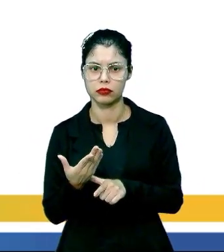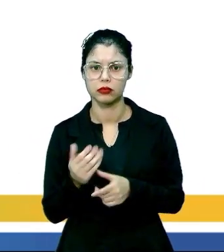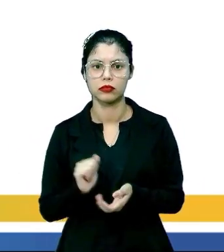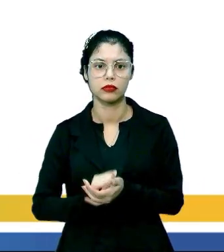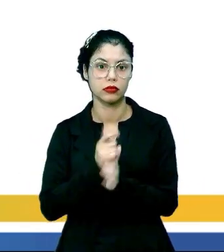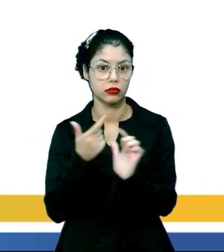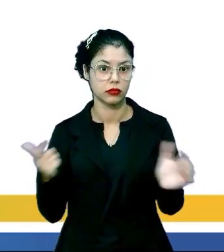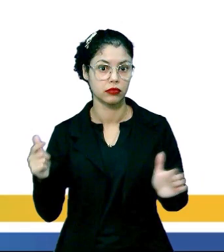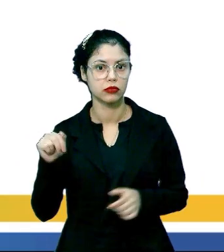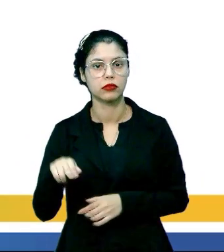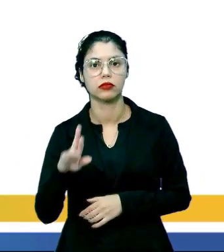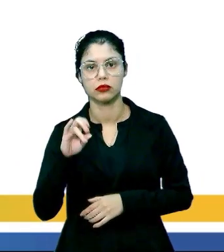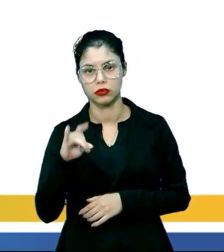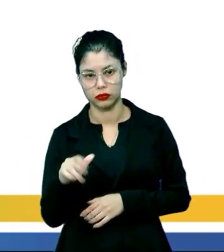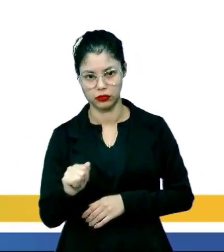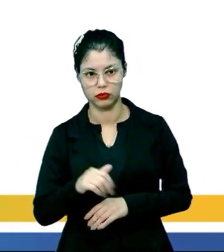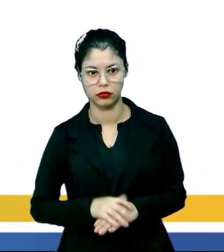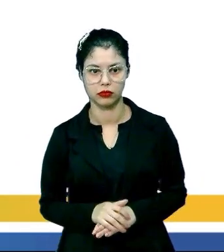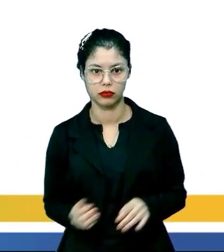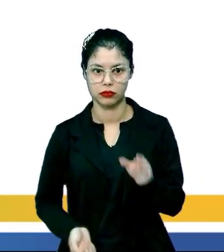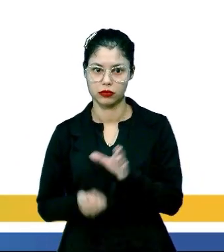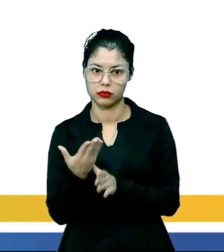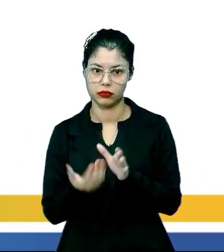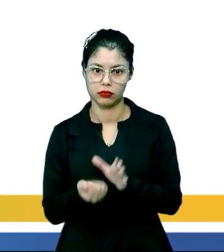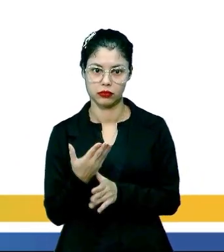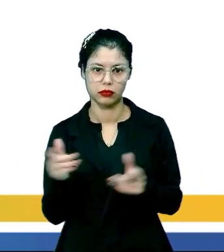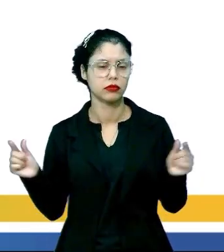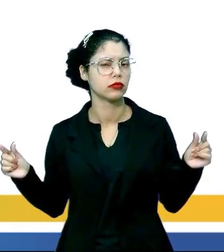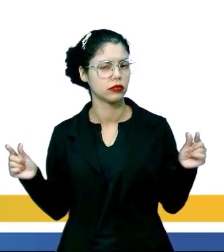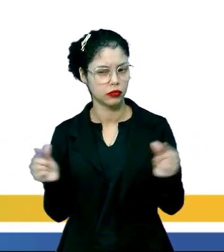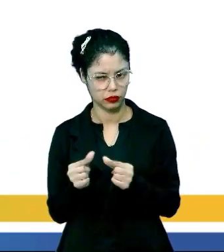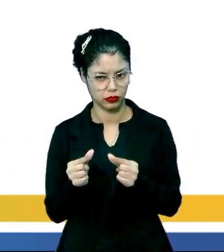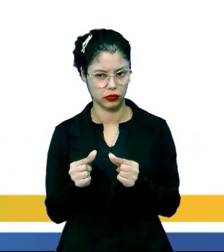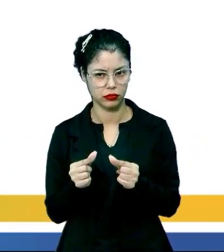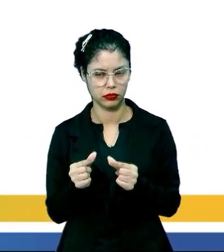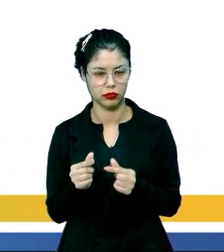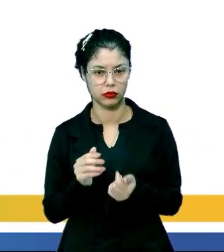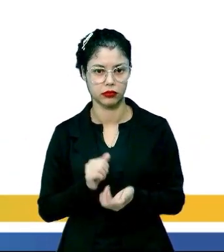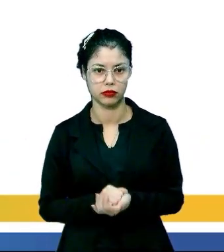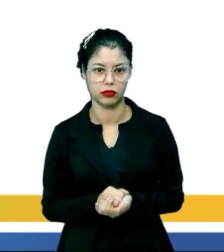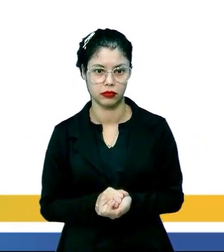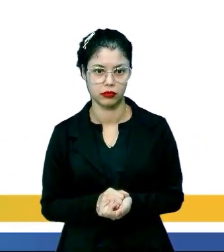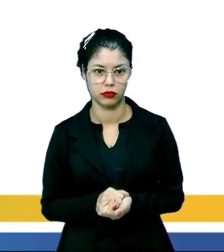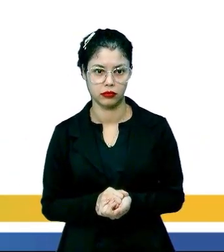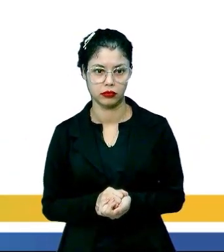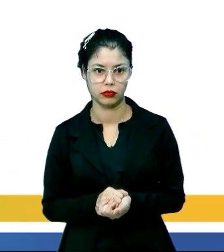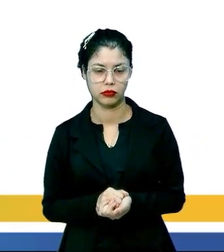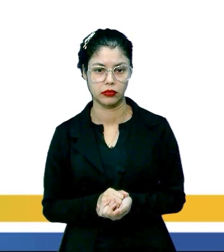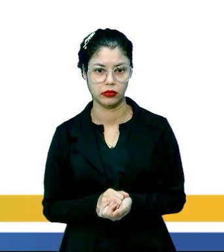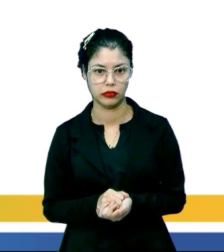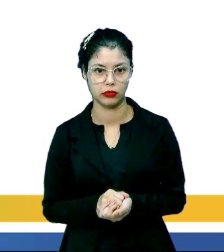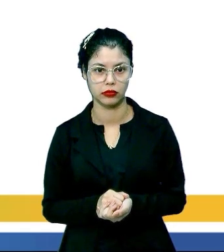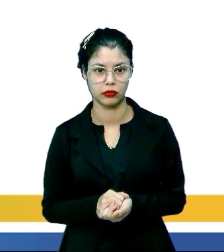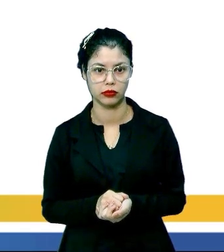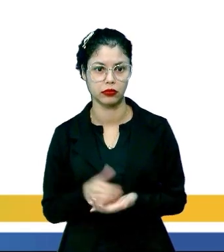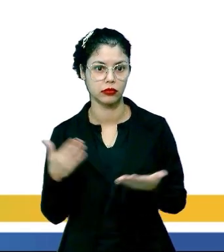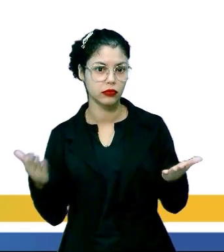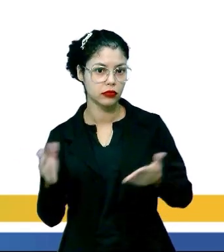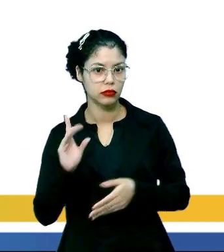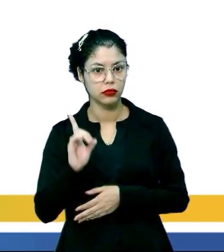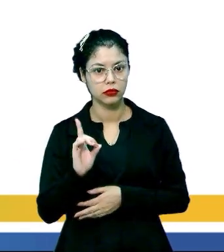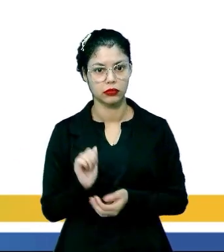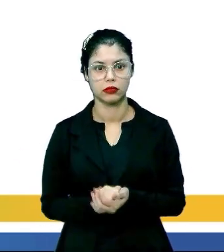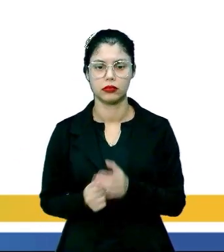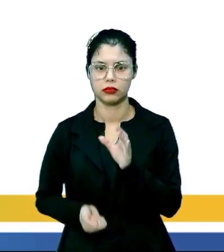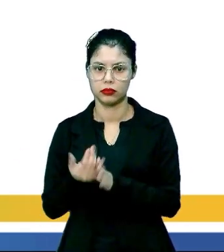B. Produziu maior volume de urina? Alternativa C. Produziu urina com menos ureia? Alternativa